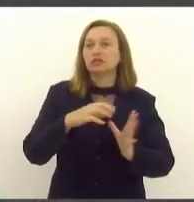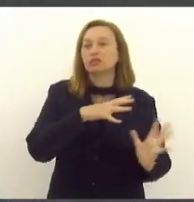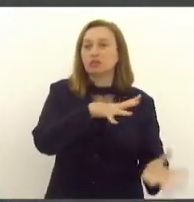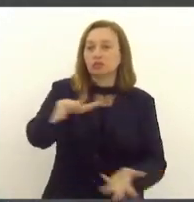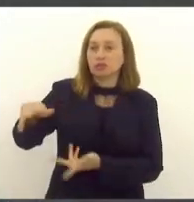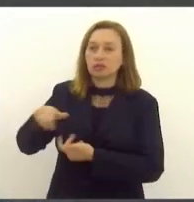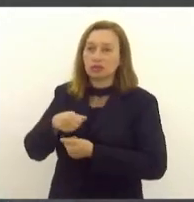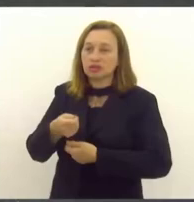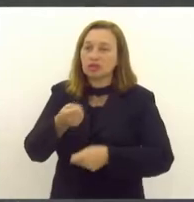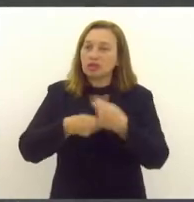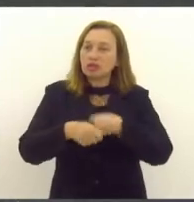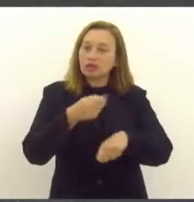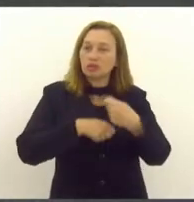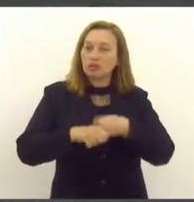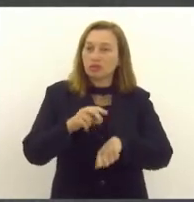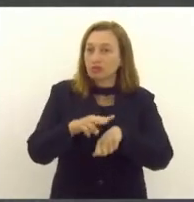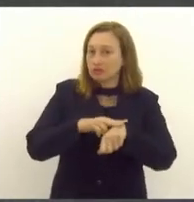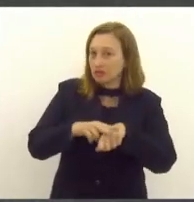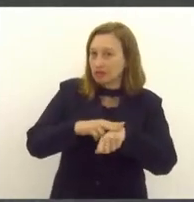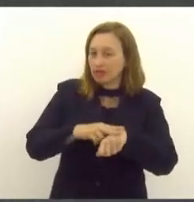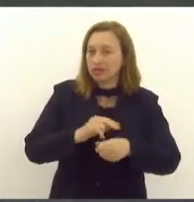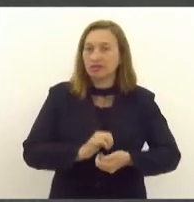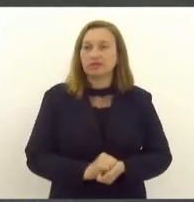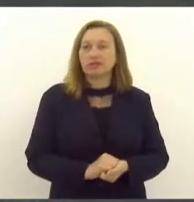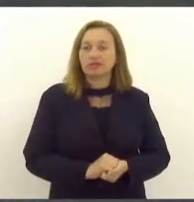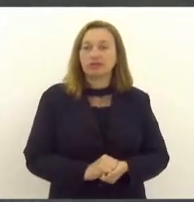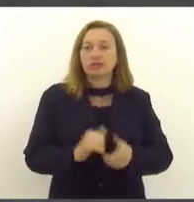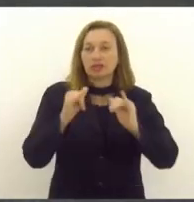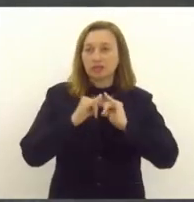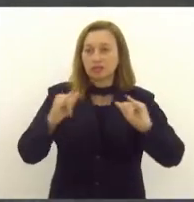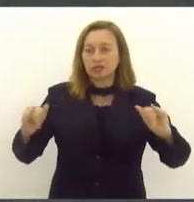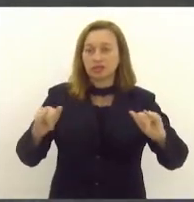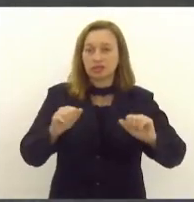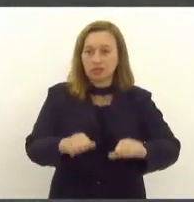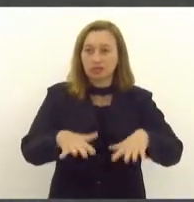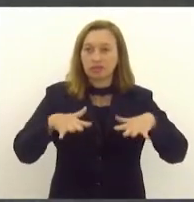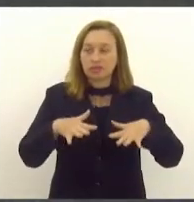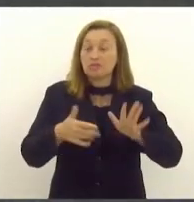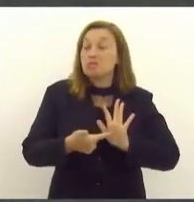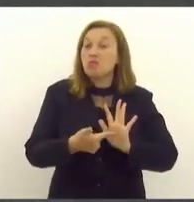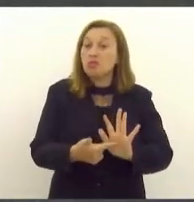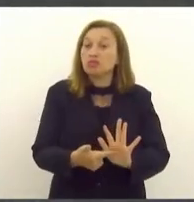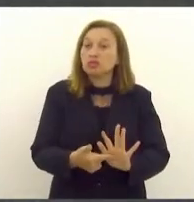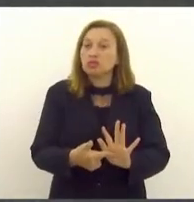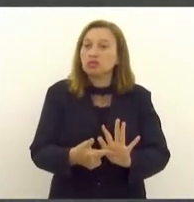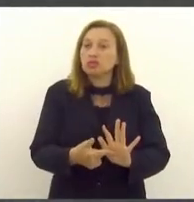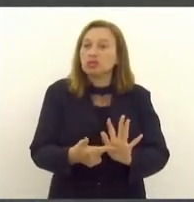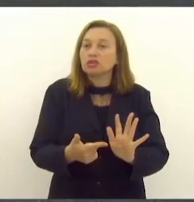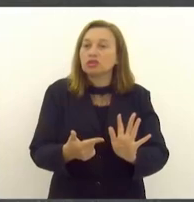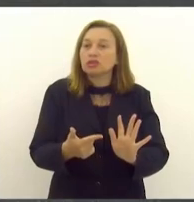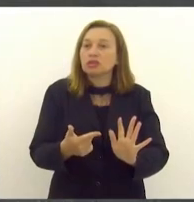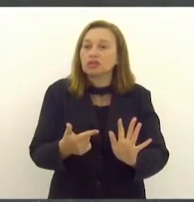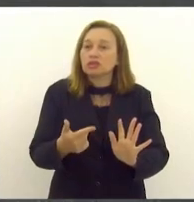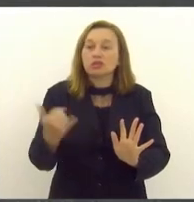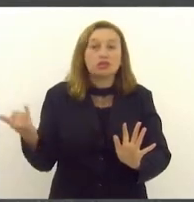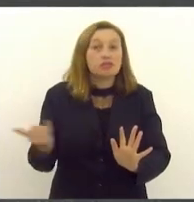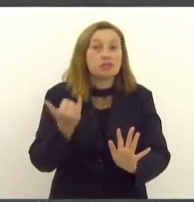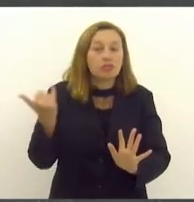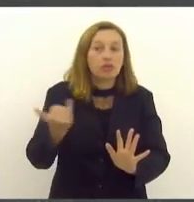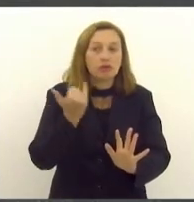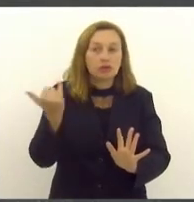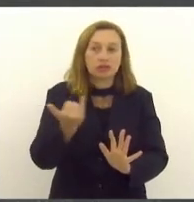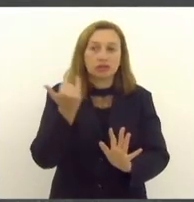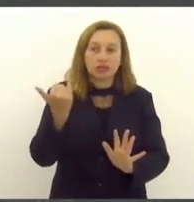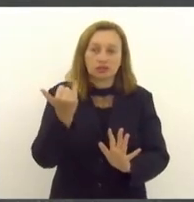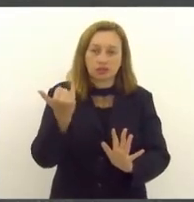agenda da economia verde é traga essa notícia aqui porque ela Demonstra o quão a agenda política do novo